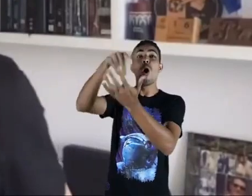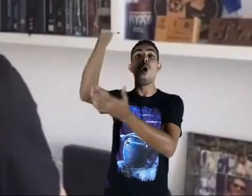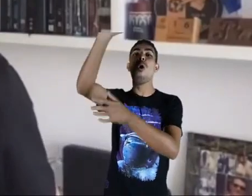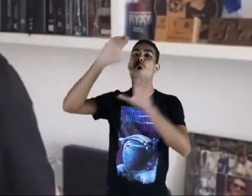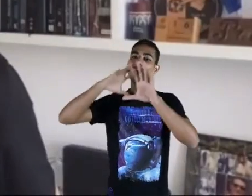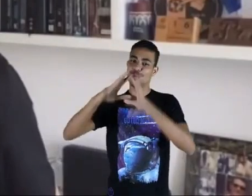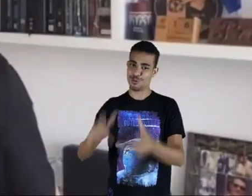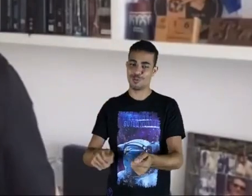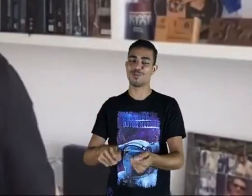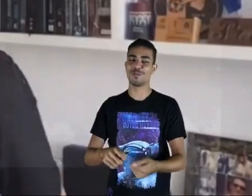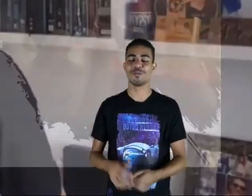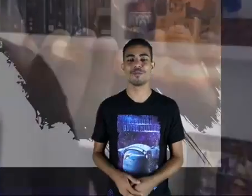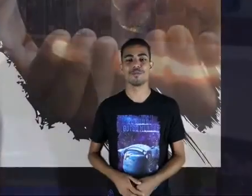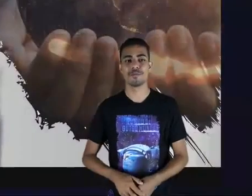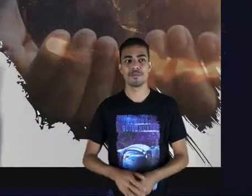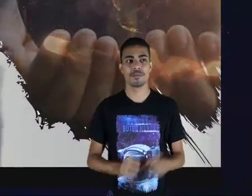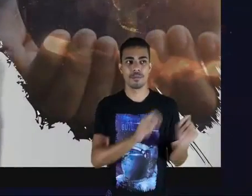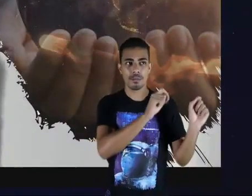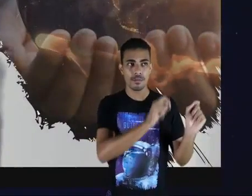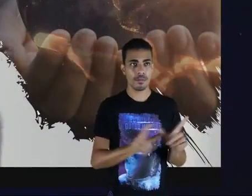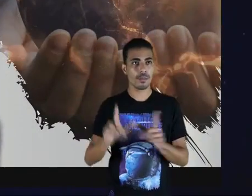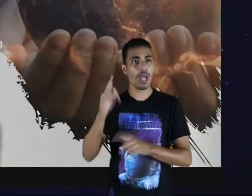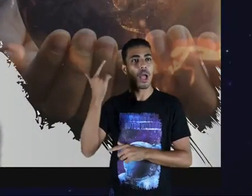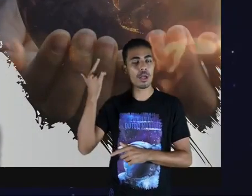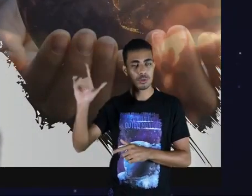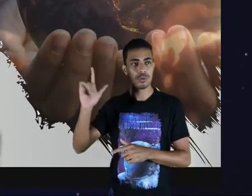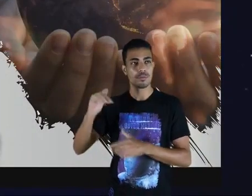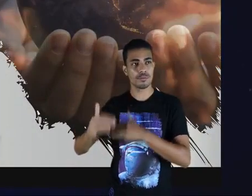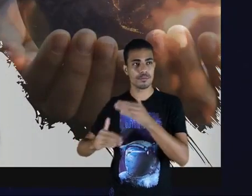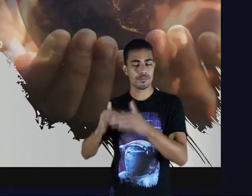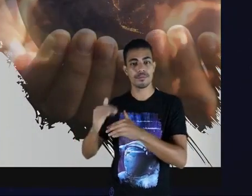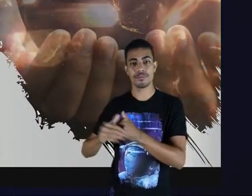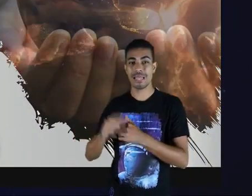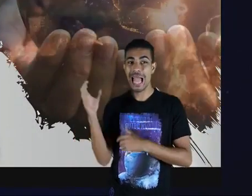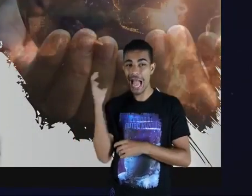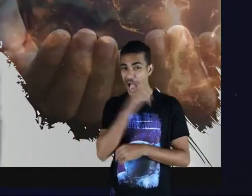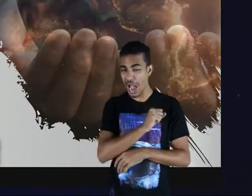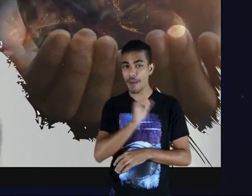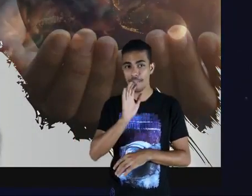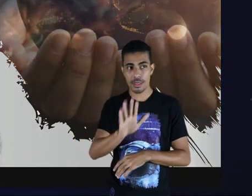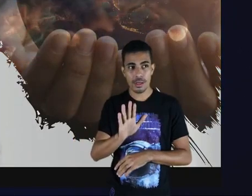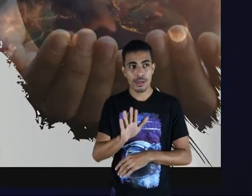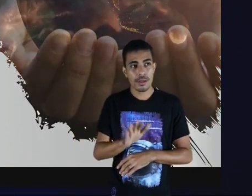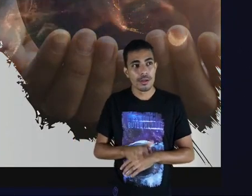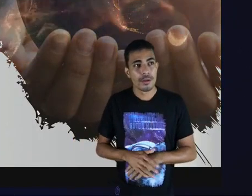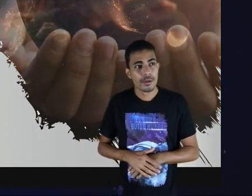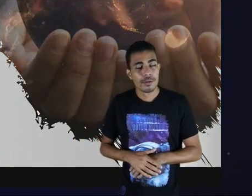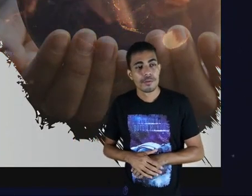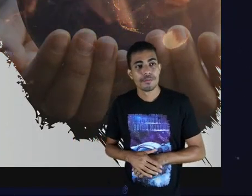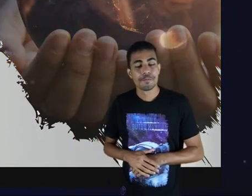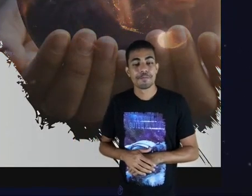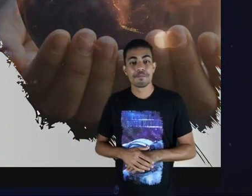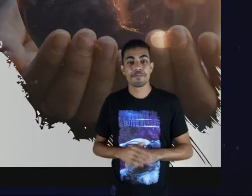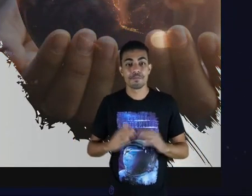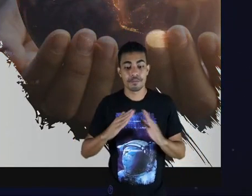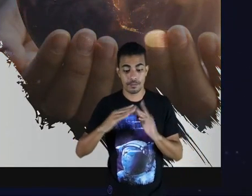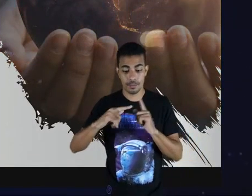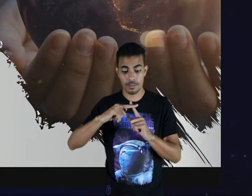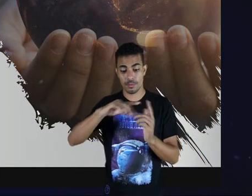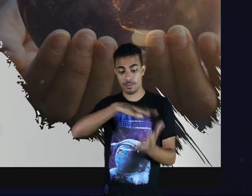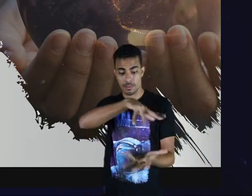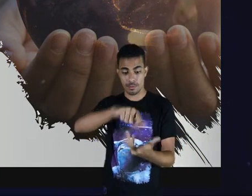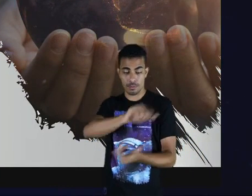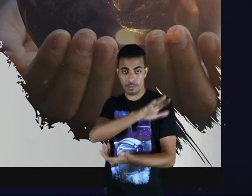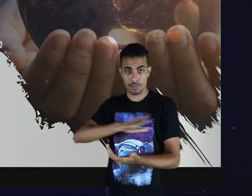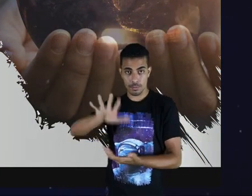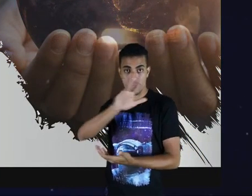que slide quero apresentar agora, daqui para frente, de maneira rápida, a Igreja Mundial